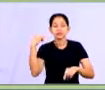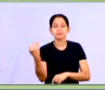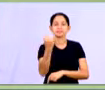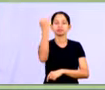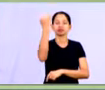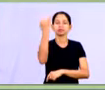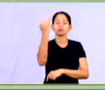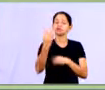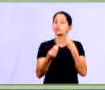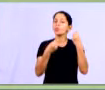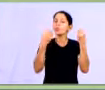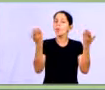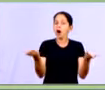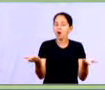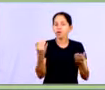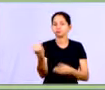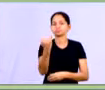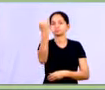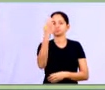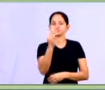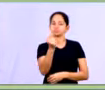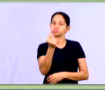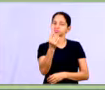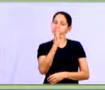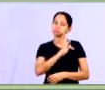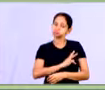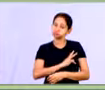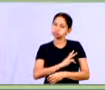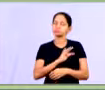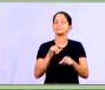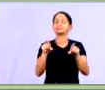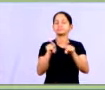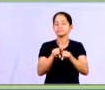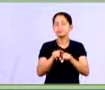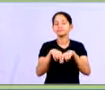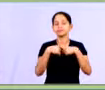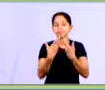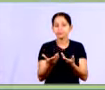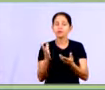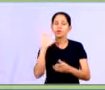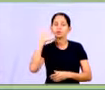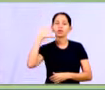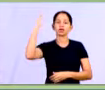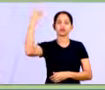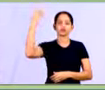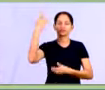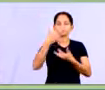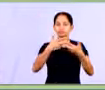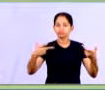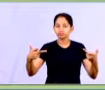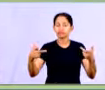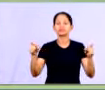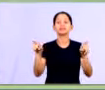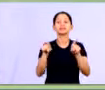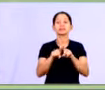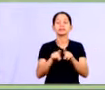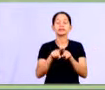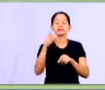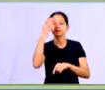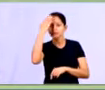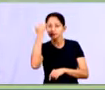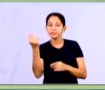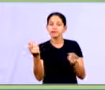de finanças. Falaremos também de instrumentos de decisões de investimentos: valor presente líquido, valor